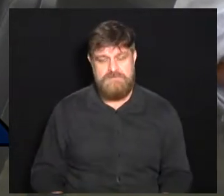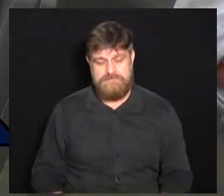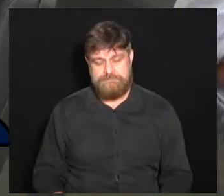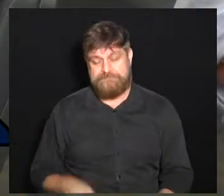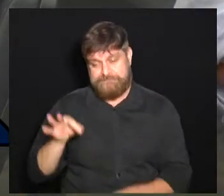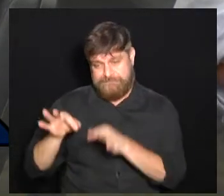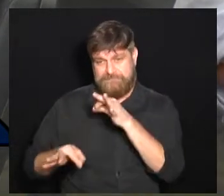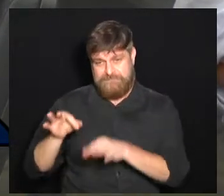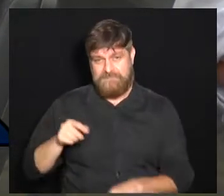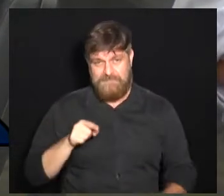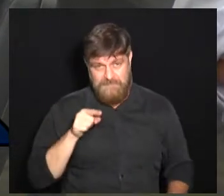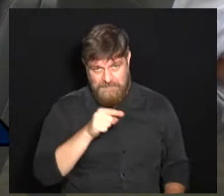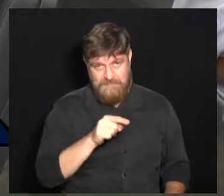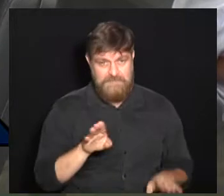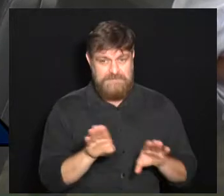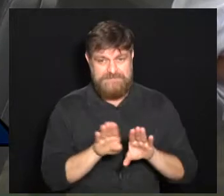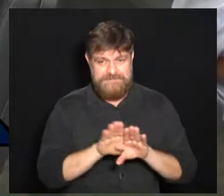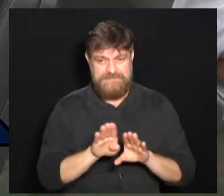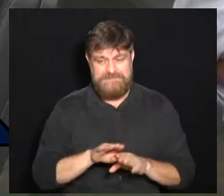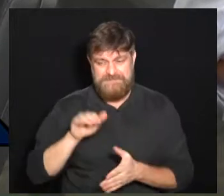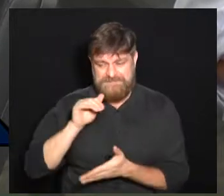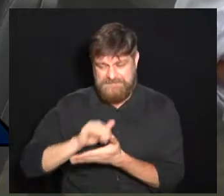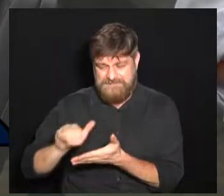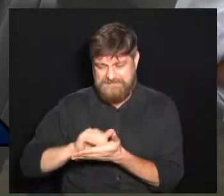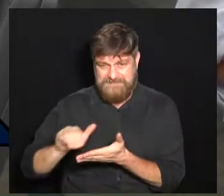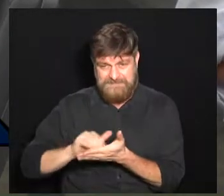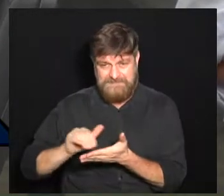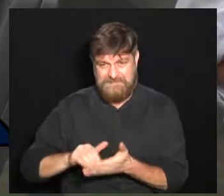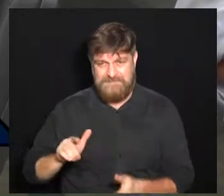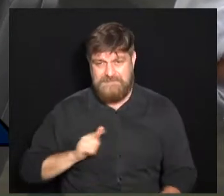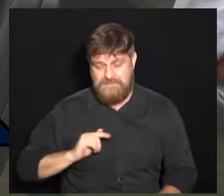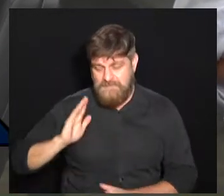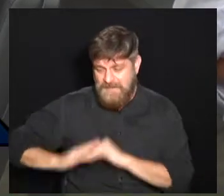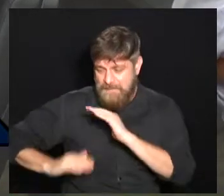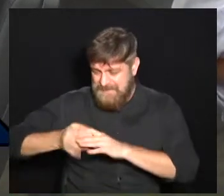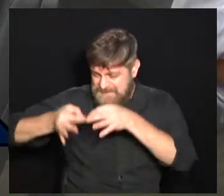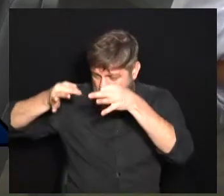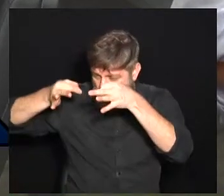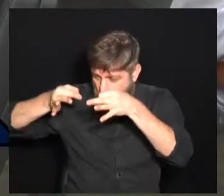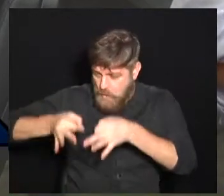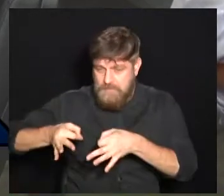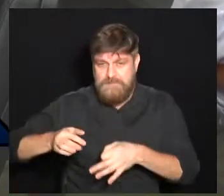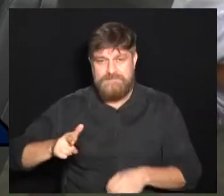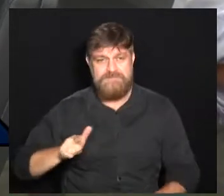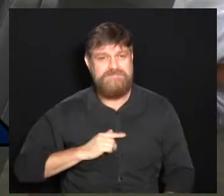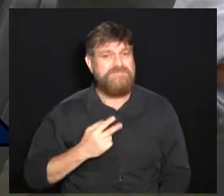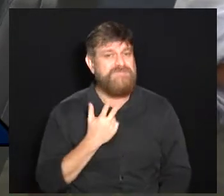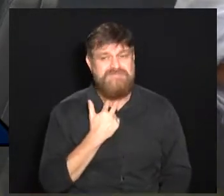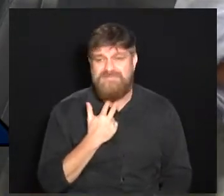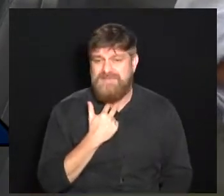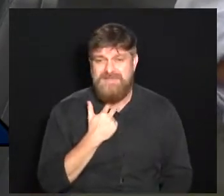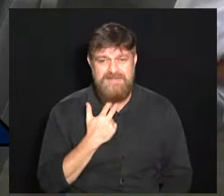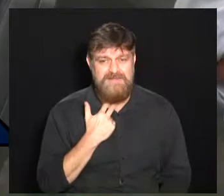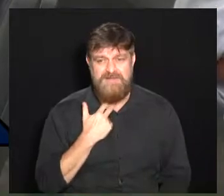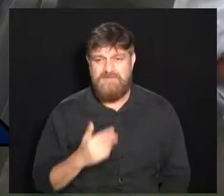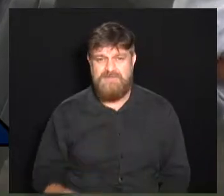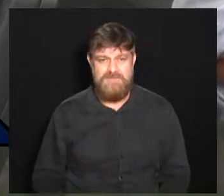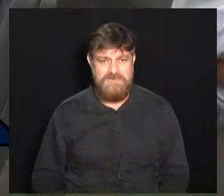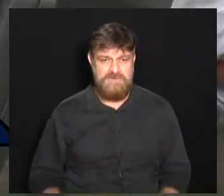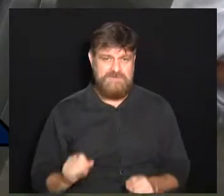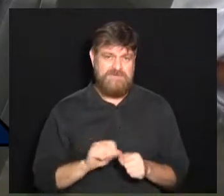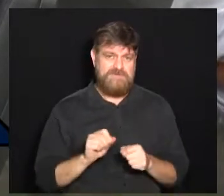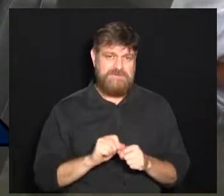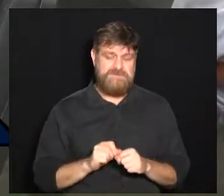justiça, vocês lá da secretaria, por uma questão de lisura, por uma questão republicana, não pode. Impossível fazer